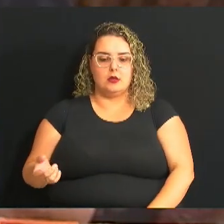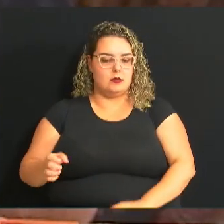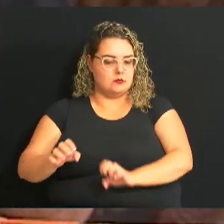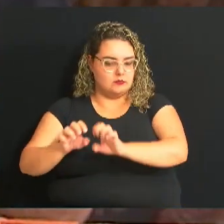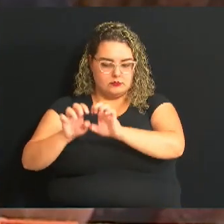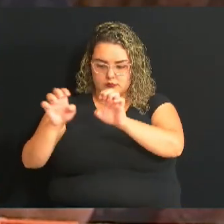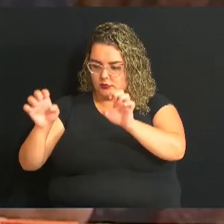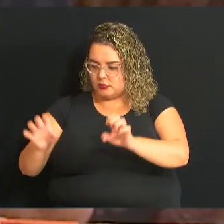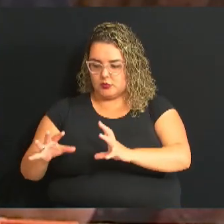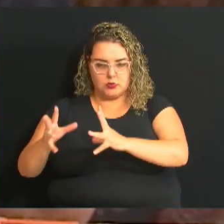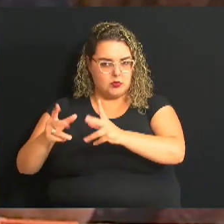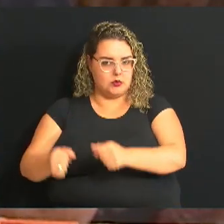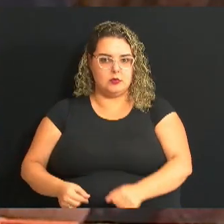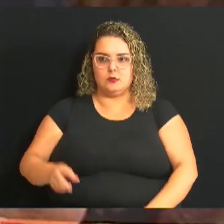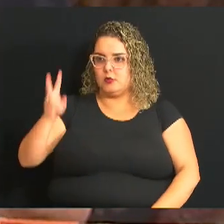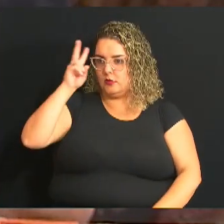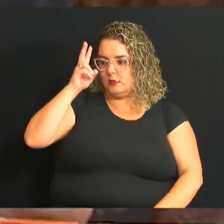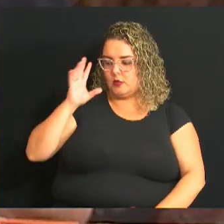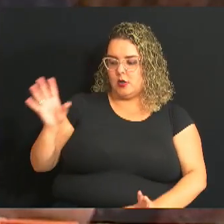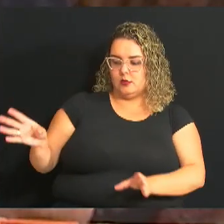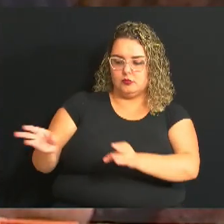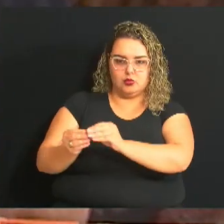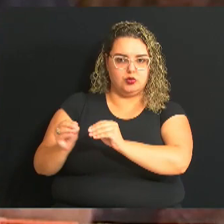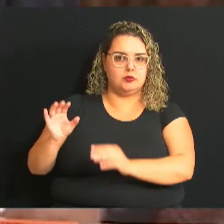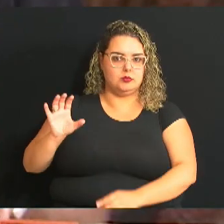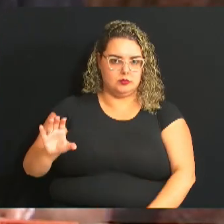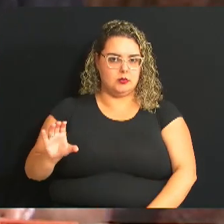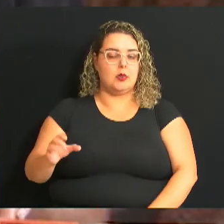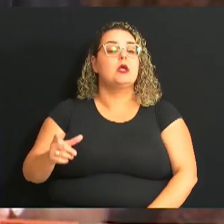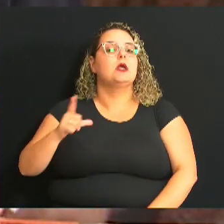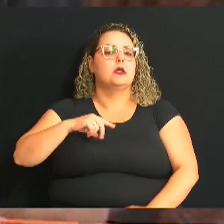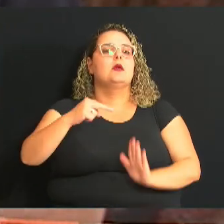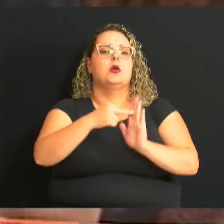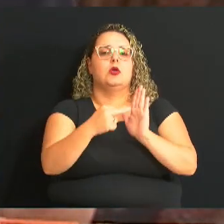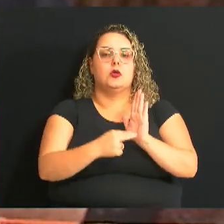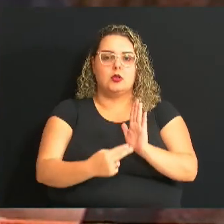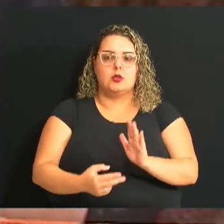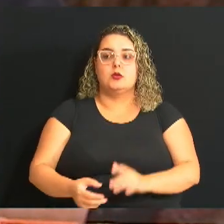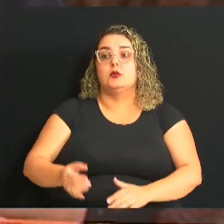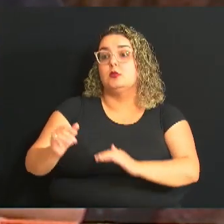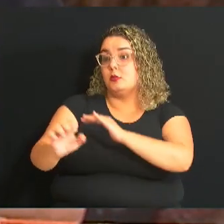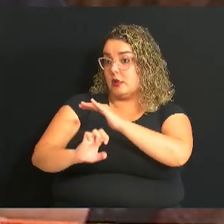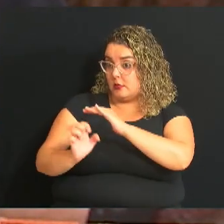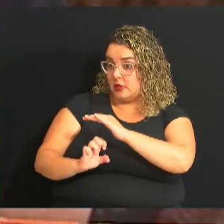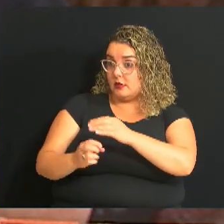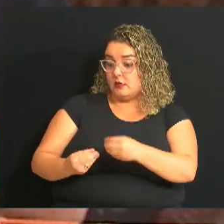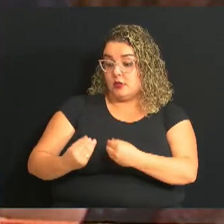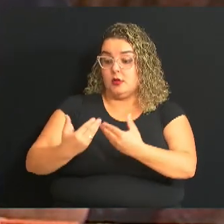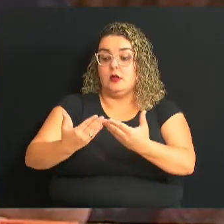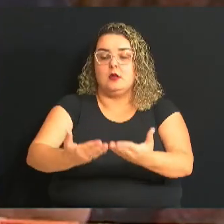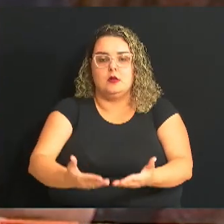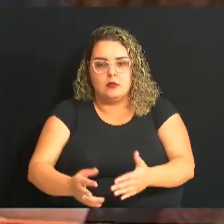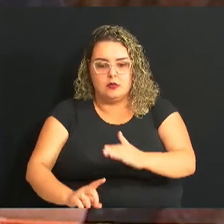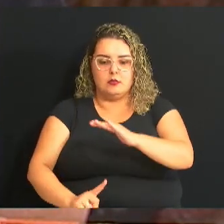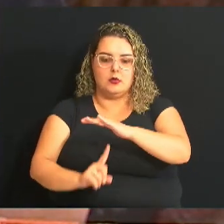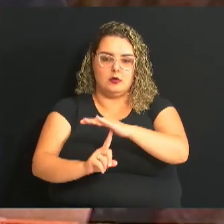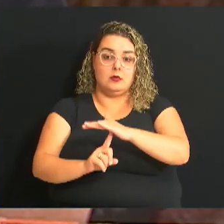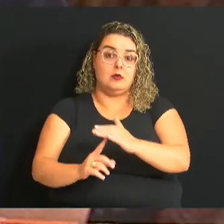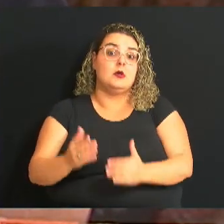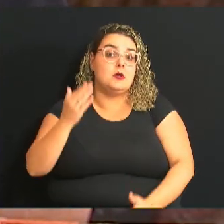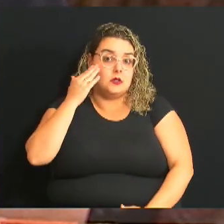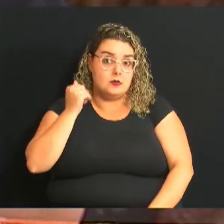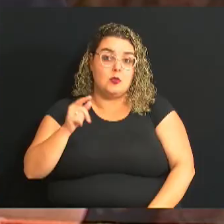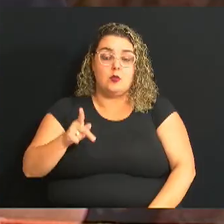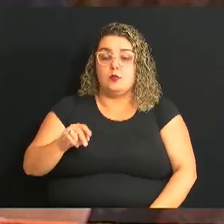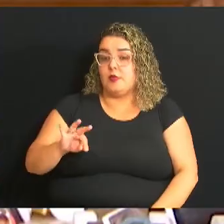história da vida deles naquele pitch. E aquilo vale nota também, porque um dia numa empresa, eles vão levar a empresa dele para uma feira e ele precisa saber montar um pitch,